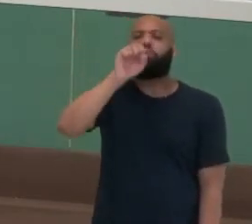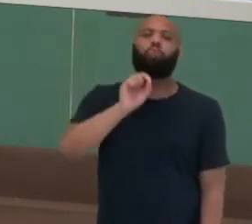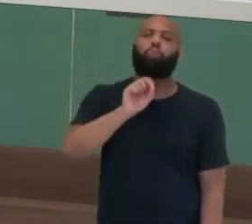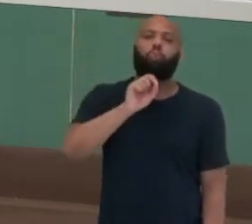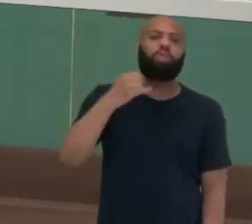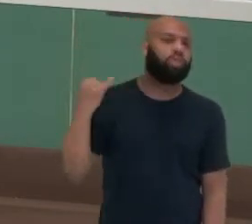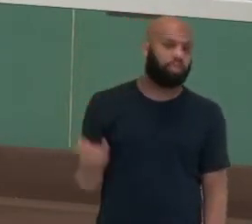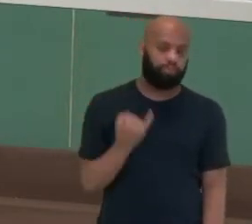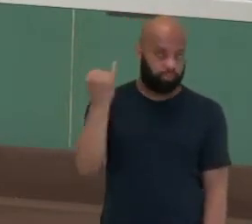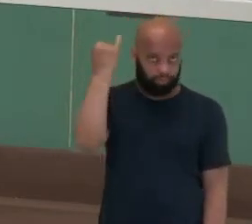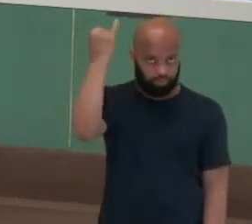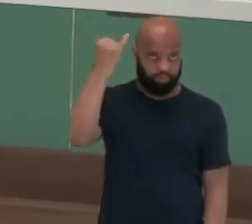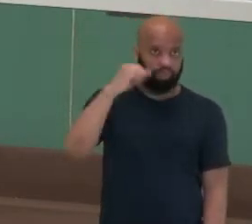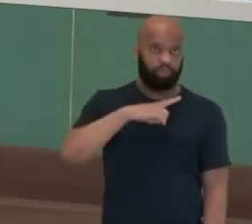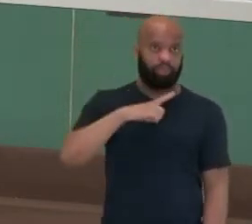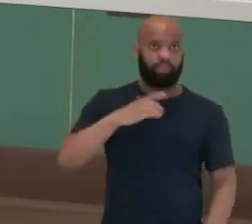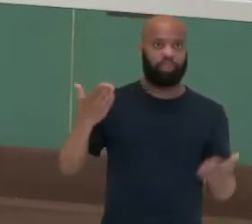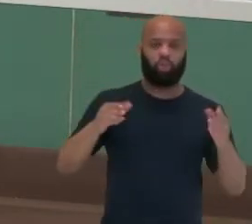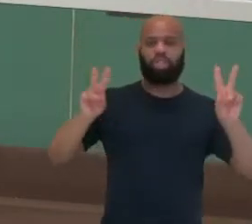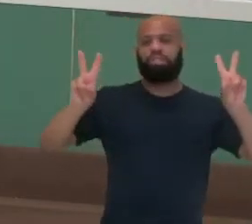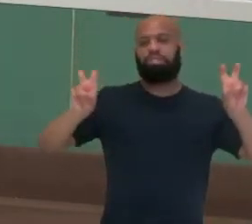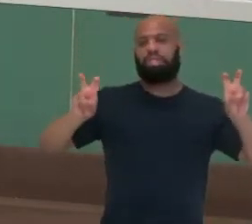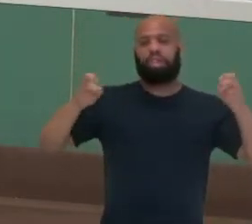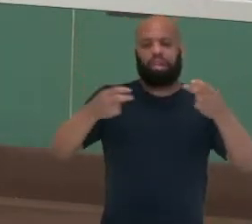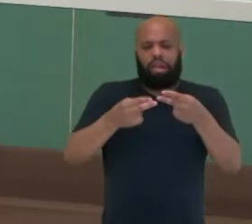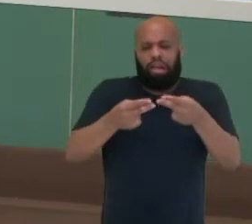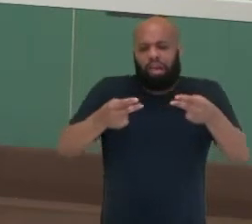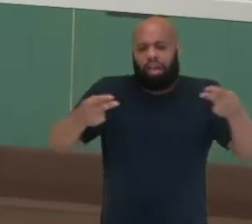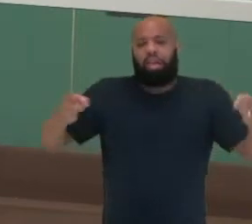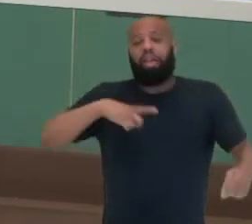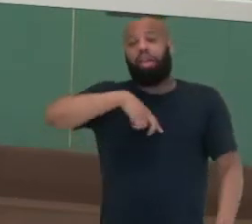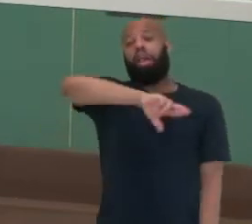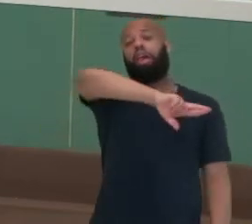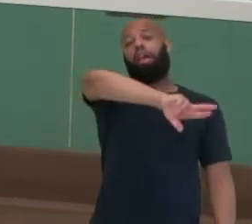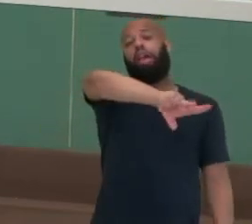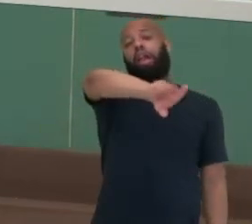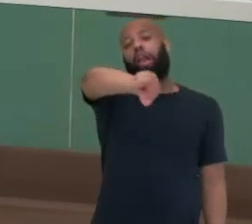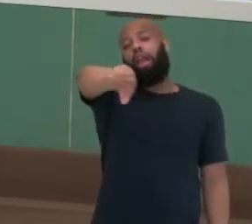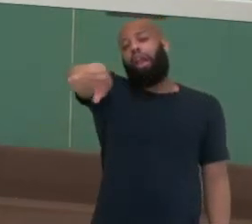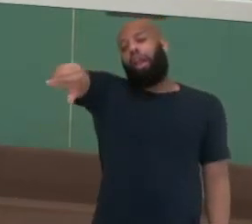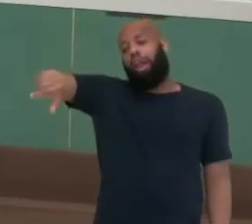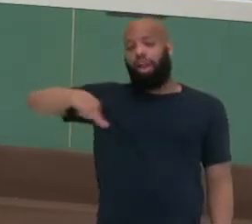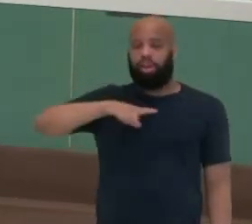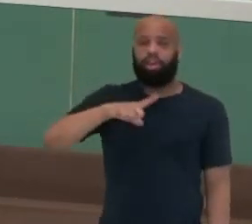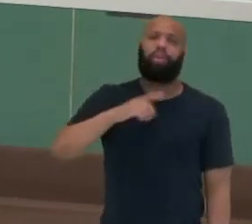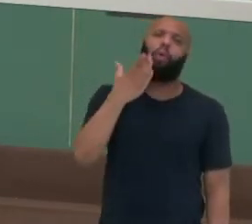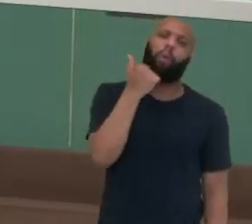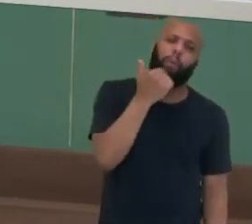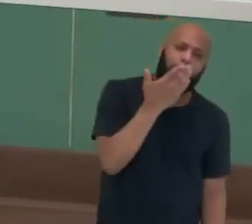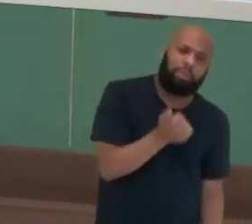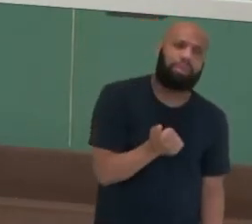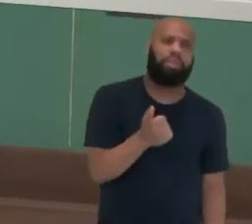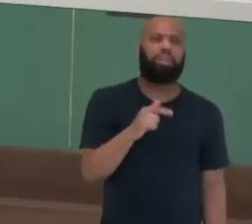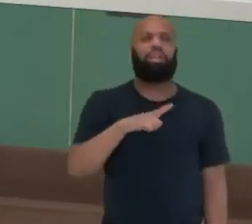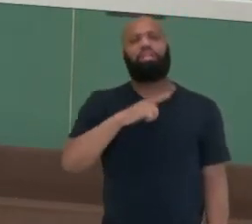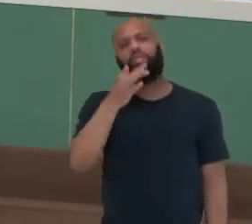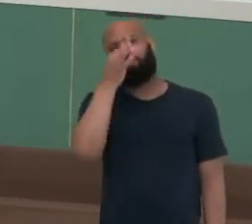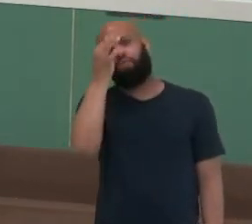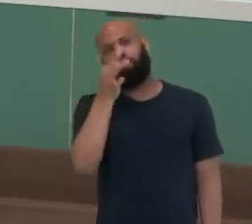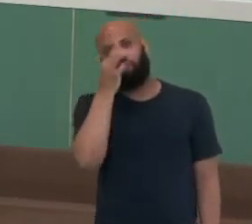coisas? Coloquei coisas entre aspas porque tem muitas coisas, né? Alimentos,